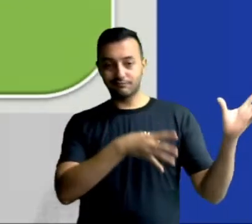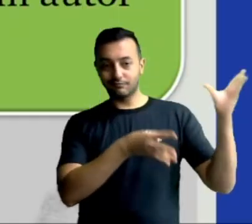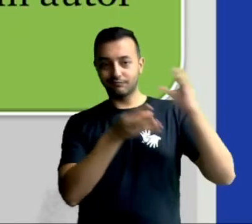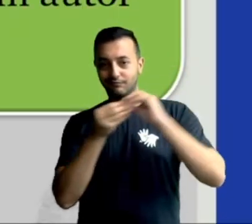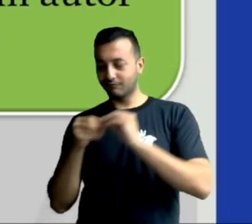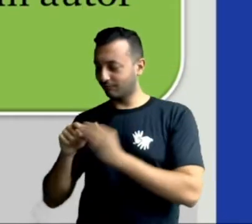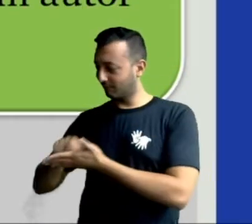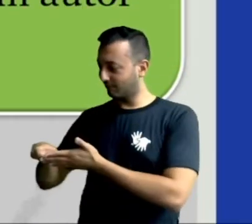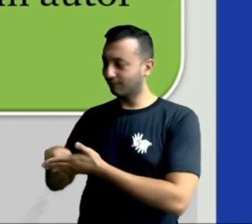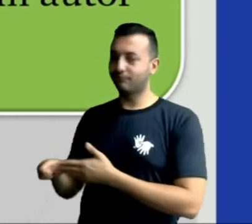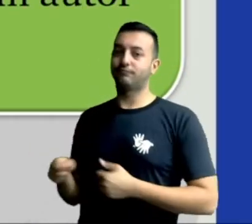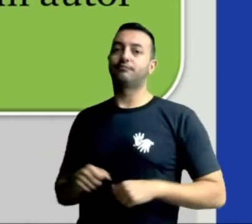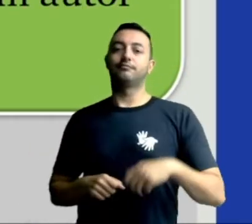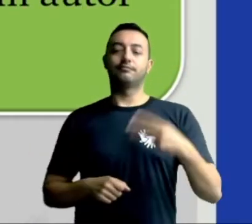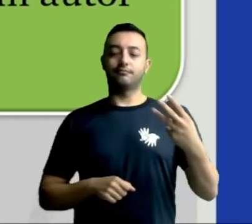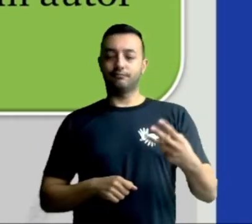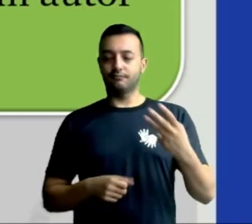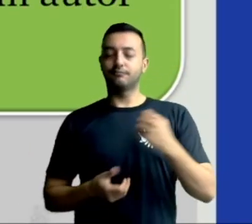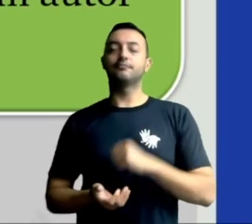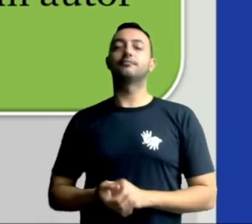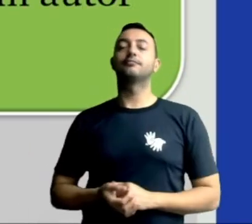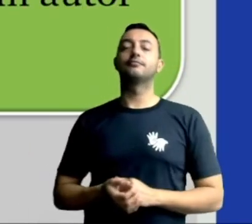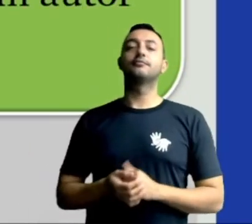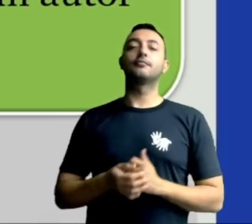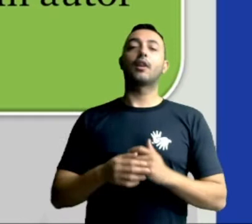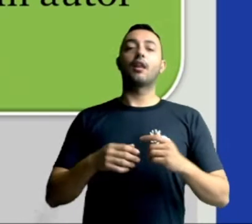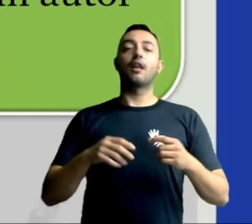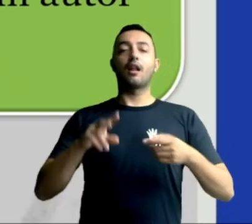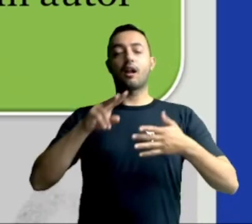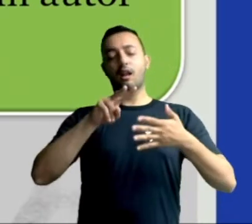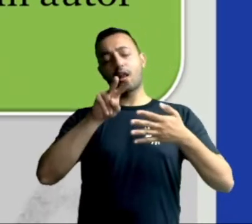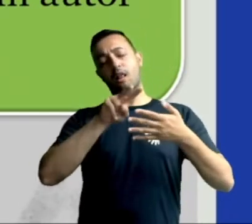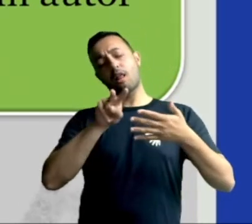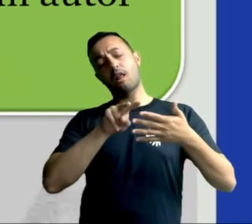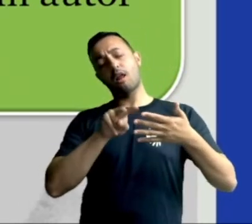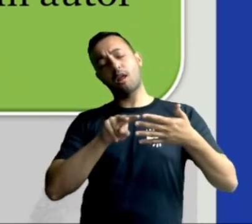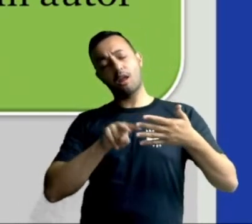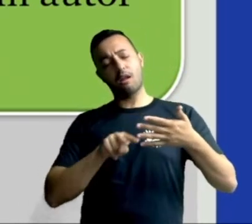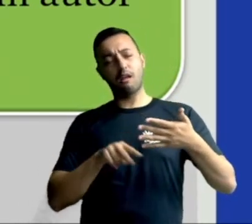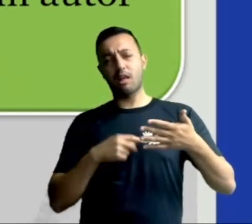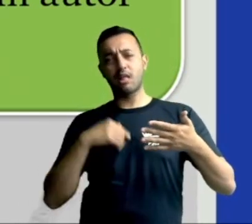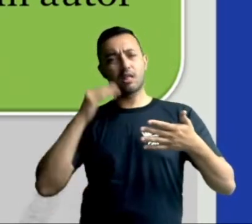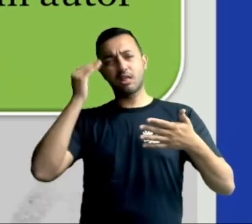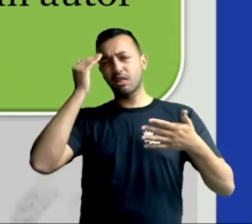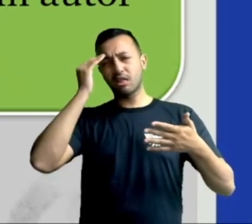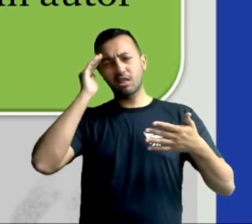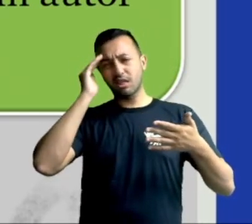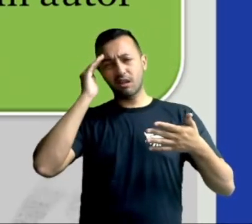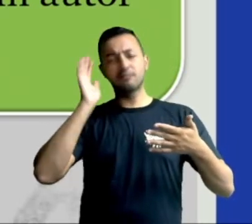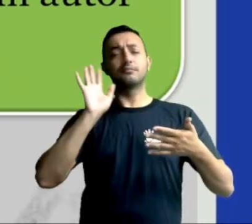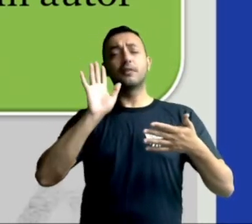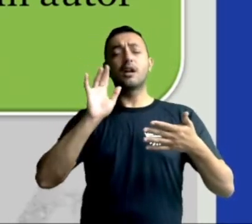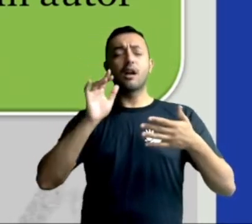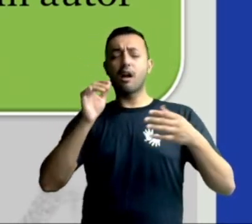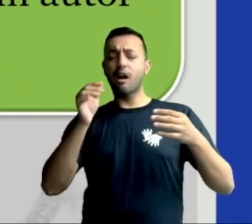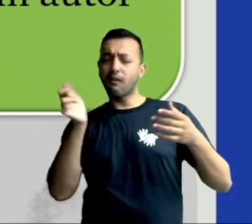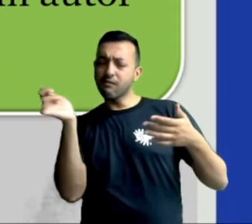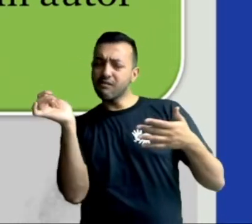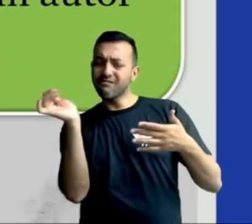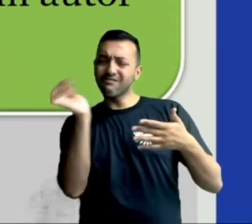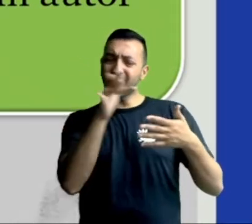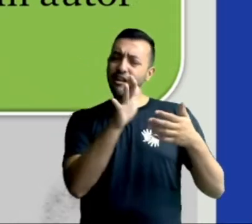A terceira, ler nas entrelinhas. Gente, isso aí a gente leva até para o nosso dia a dia e na leitura